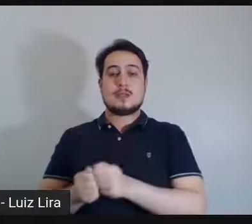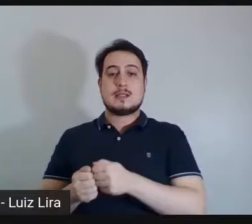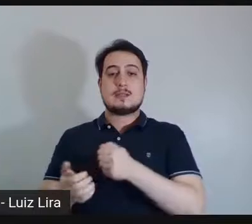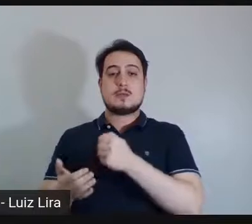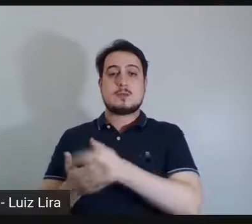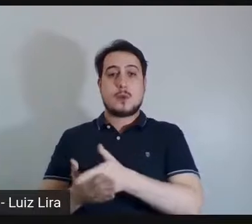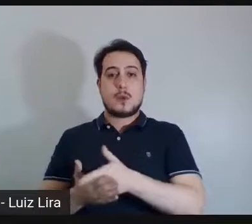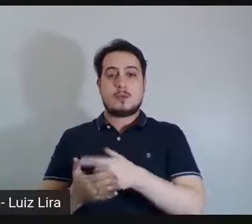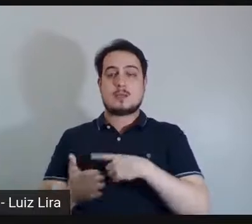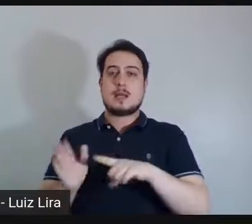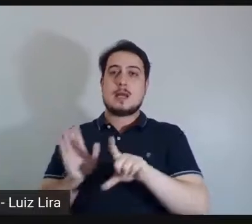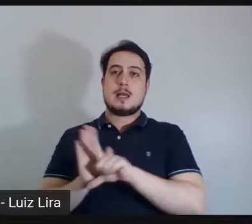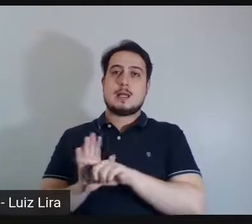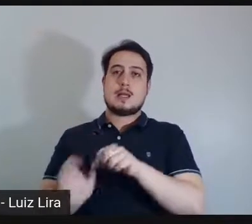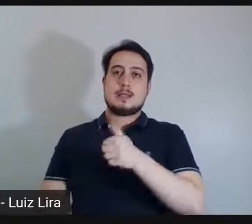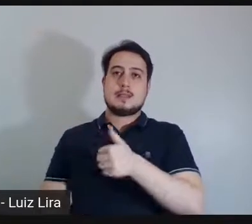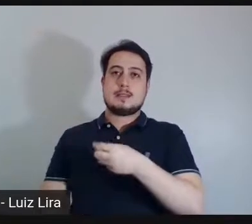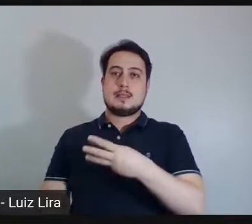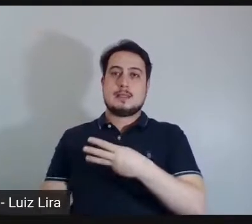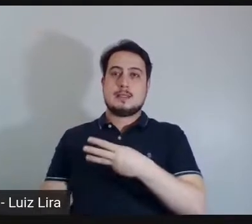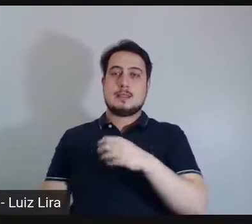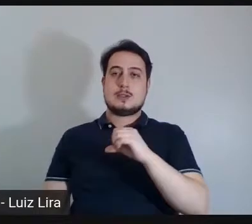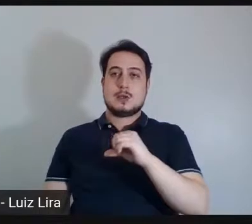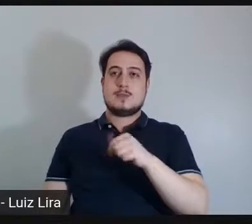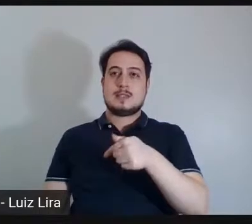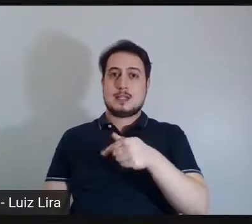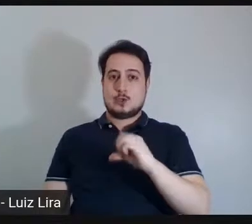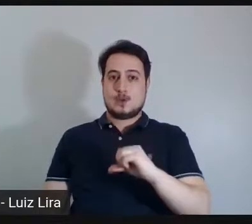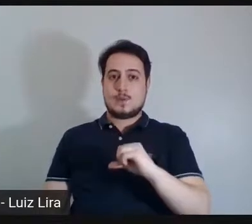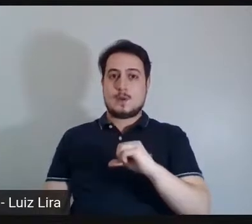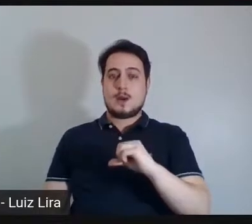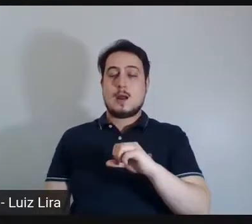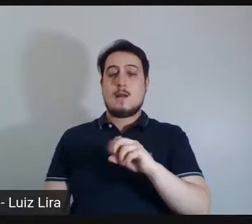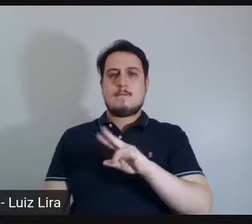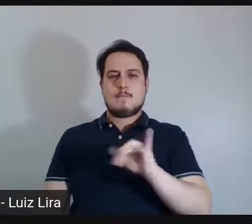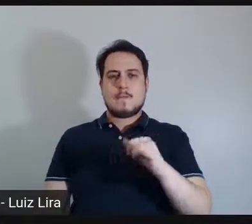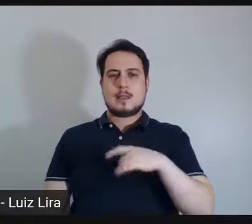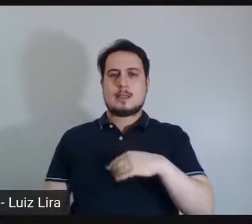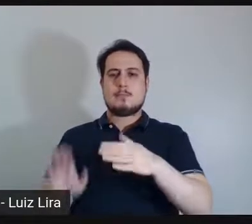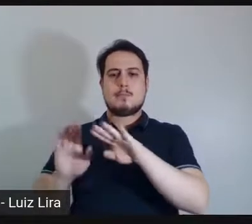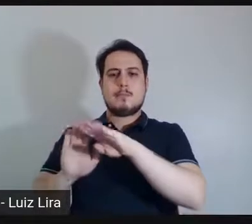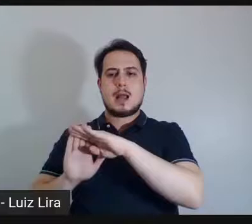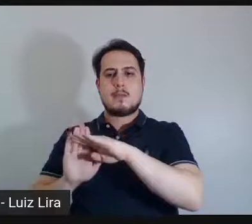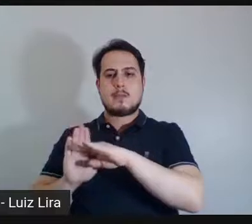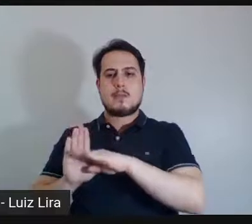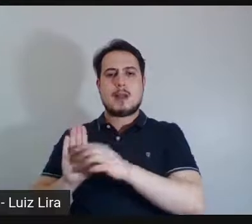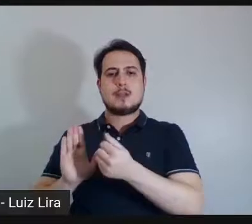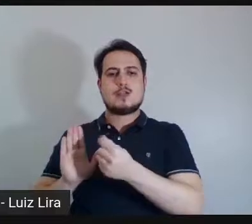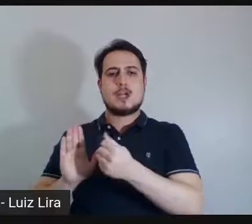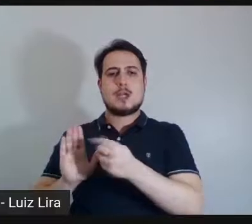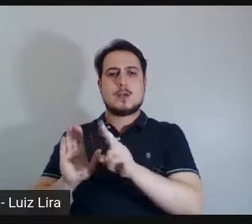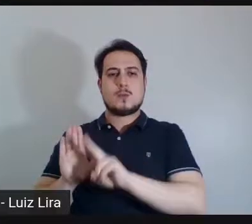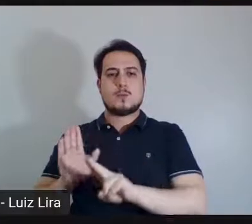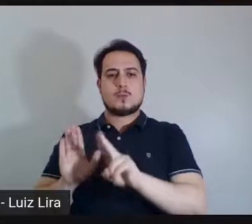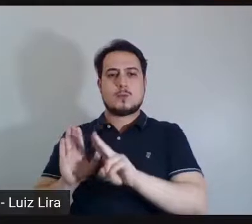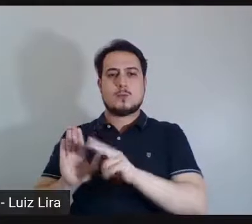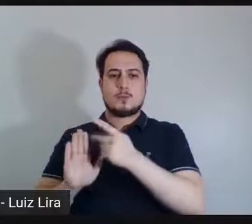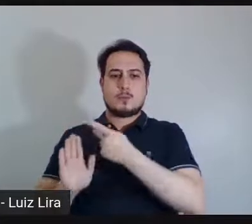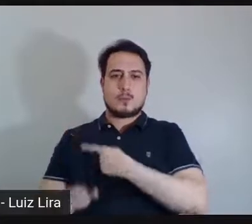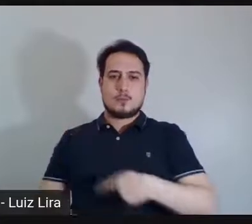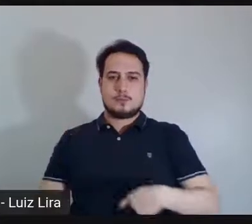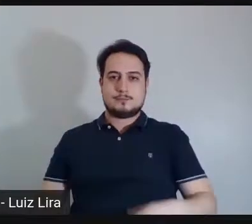Lei 13.979, você pode consultar ali e vai estar constando quanto foi gasto e tudo. Mas acho que o resumo é esse. Já falei